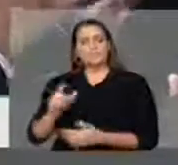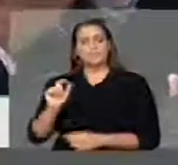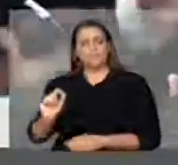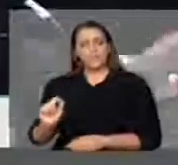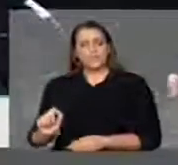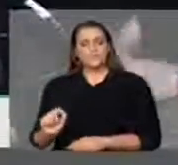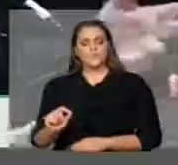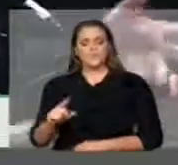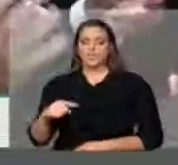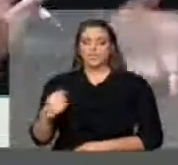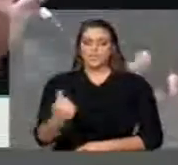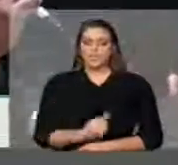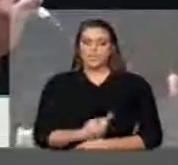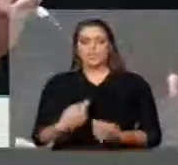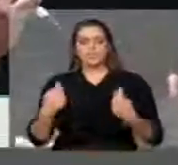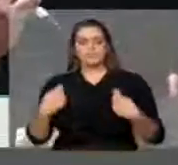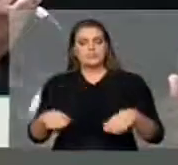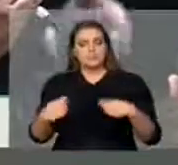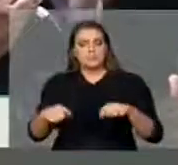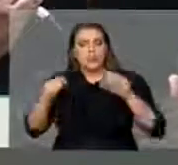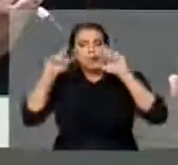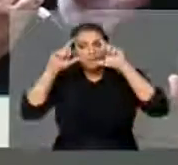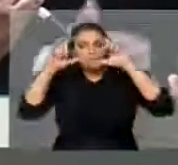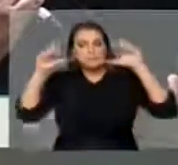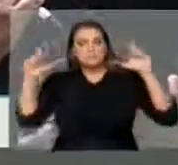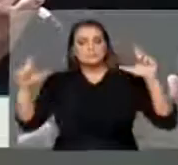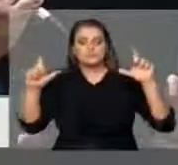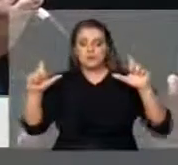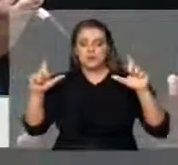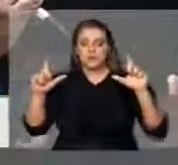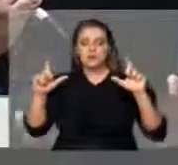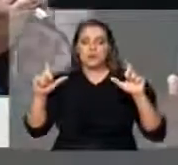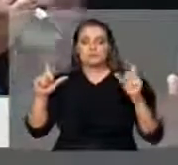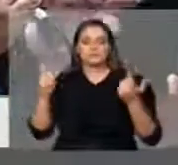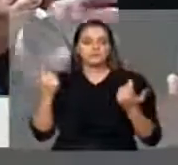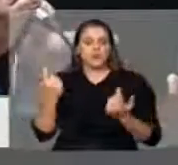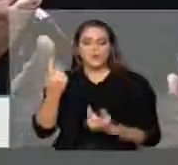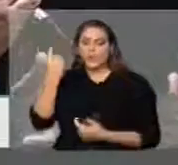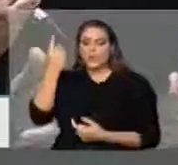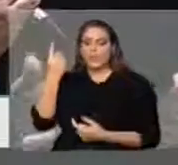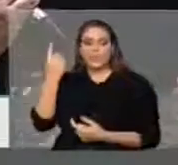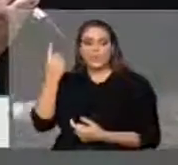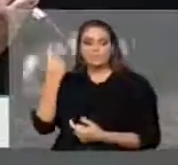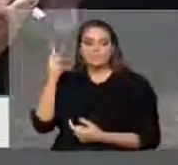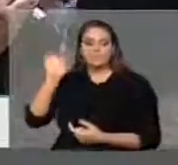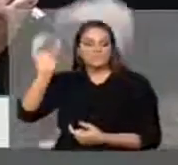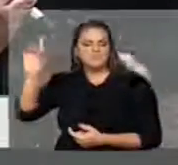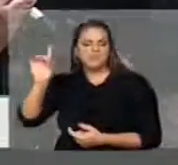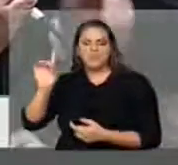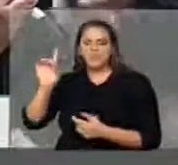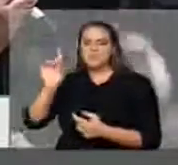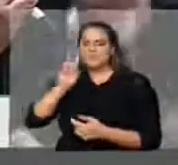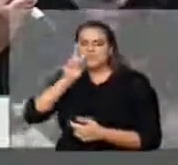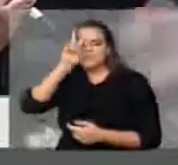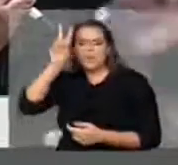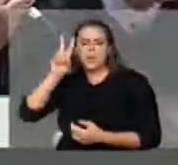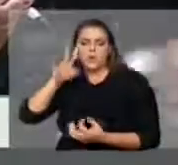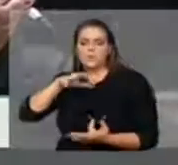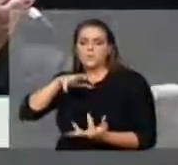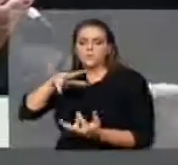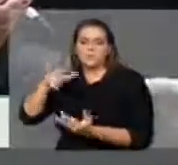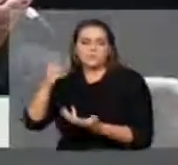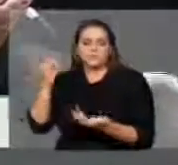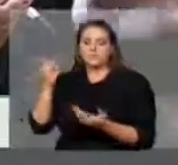ou devemos estar atentos ao grande arquiteto do universo, a uma força maior, se une em favor